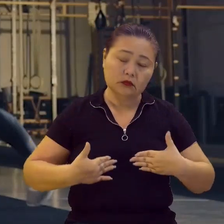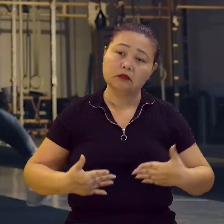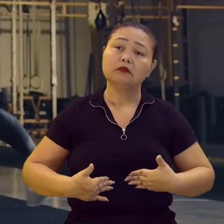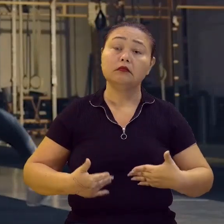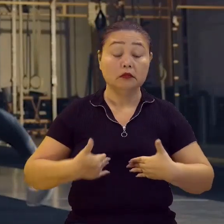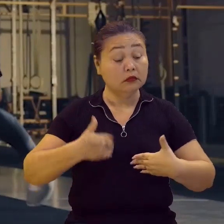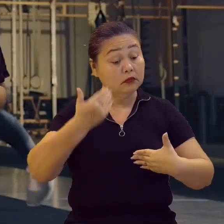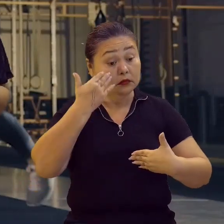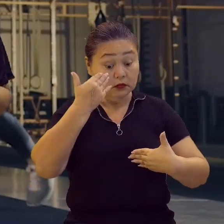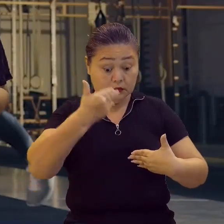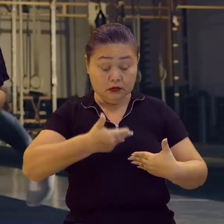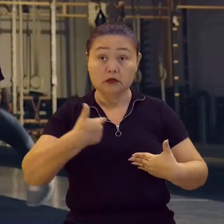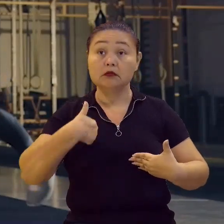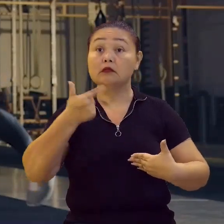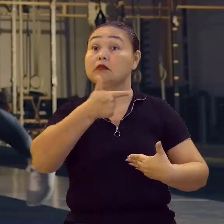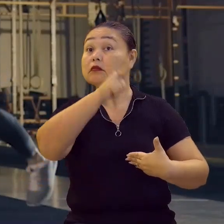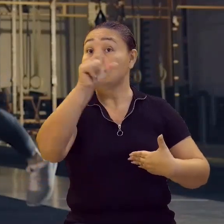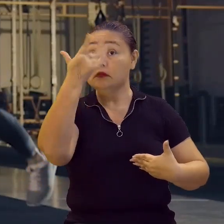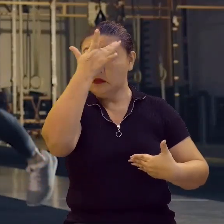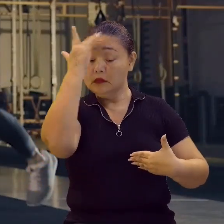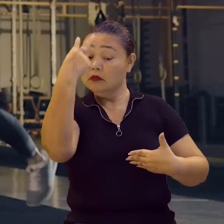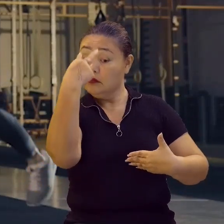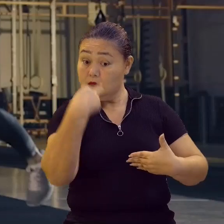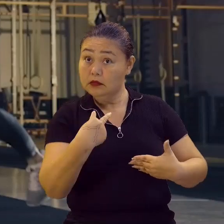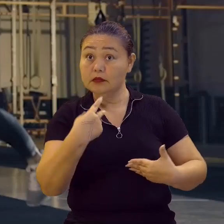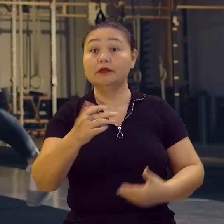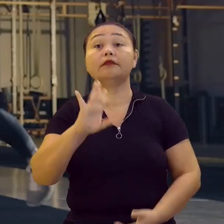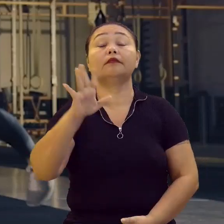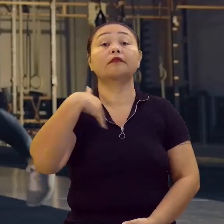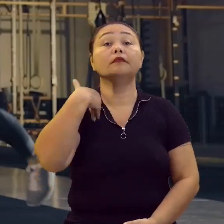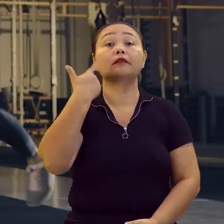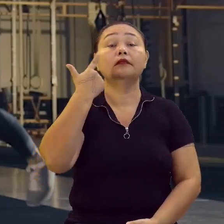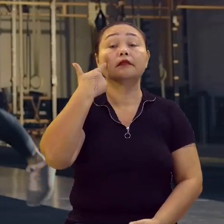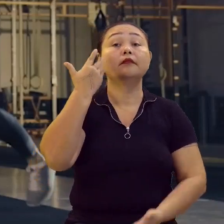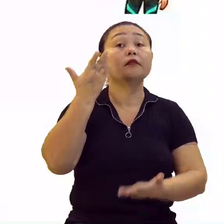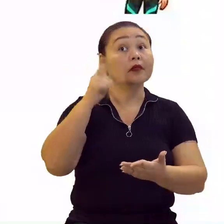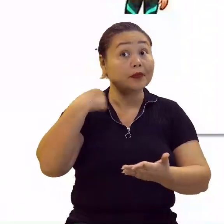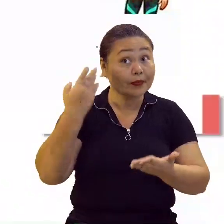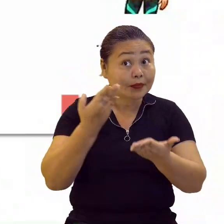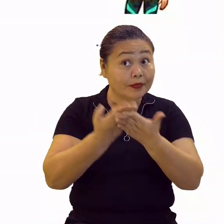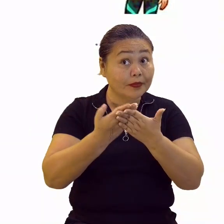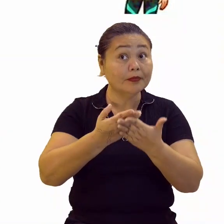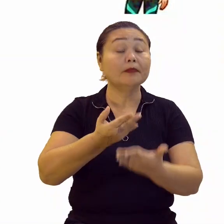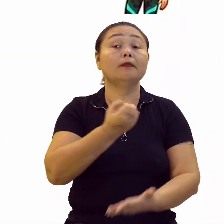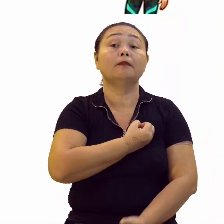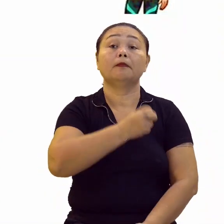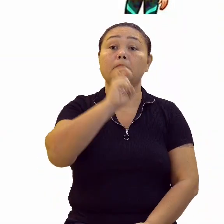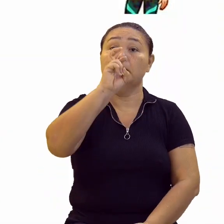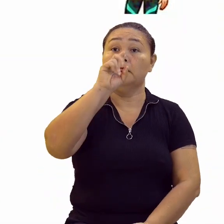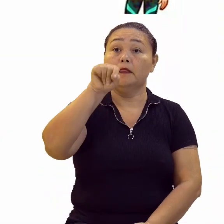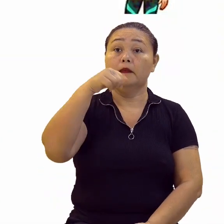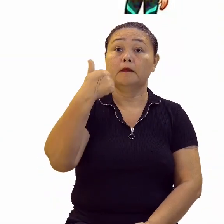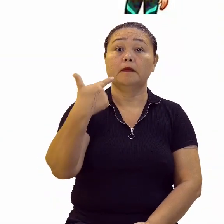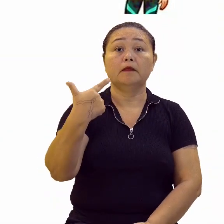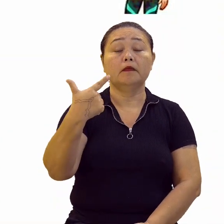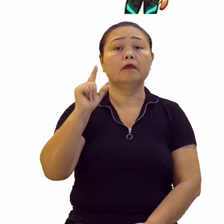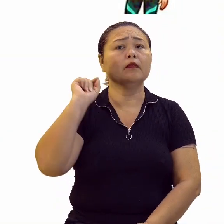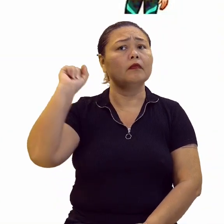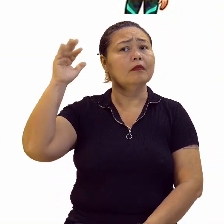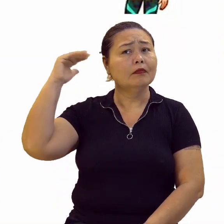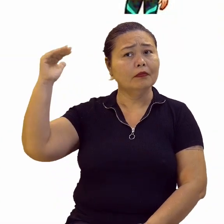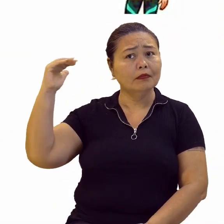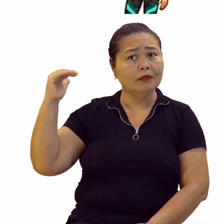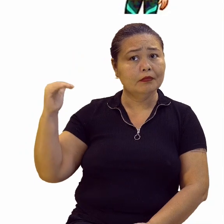eu evidencio para as outras pessoas, ok? Estamos na aula 5.2 e a gente vai ver aí o que nós trabalhamos nessa